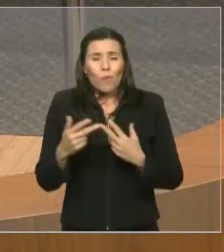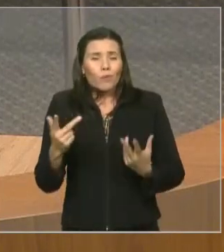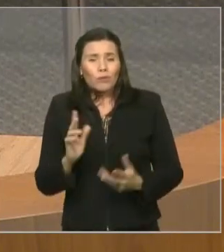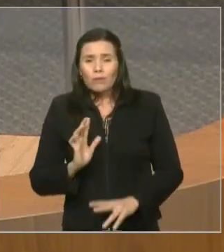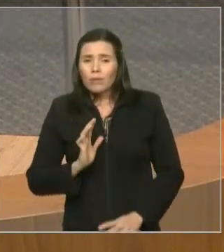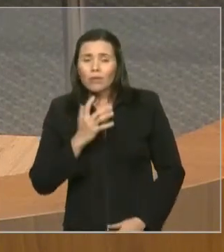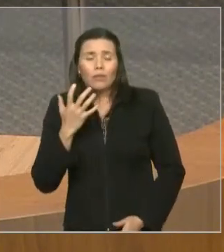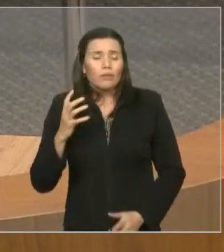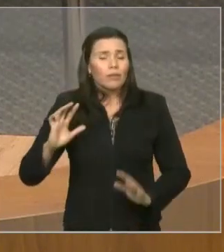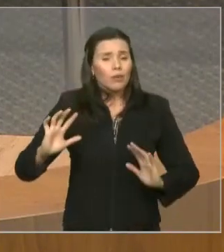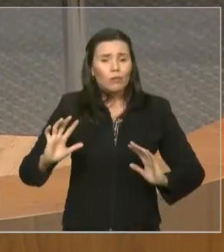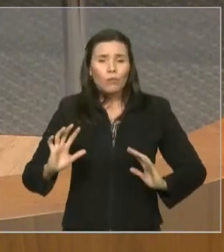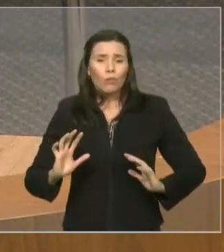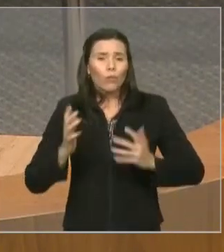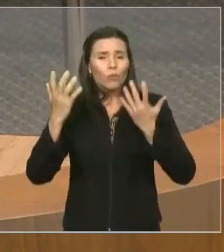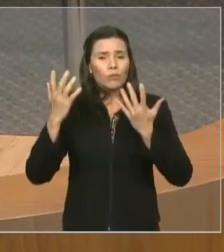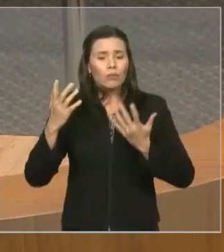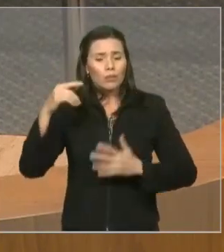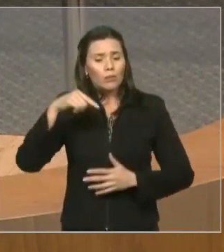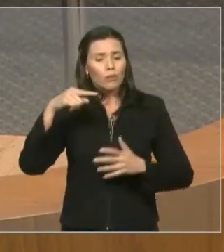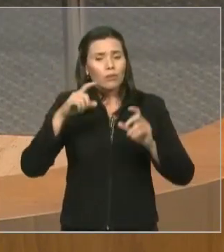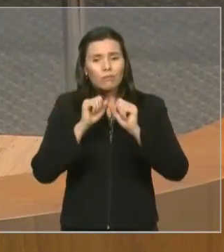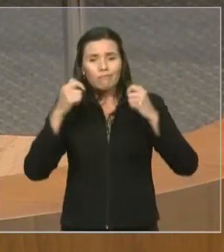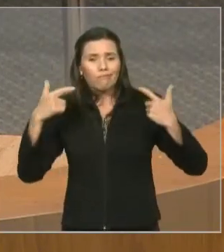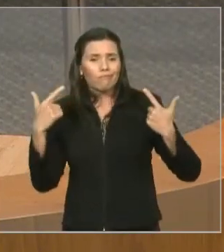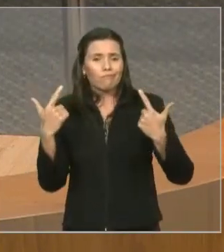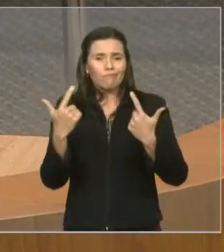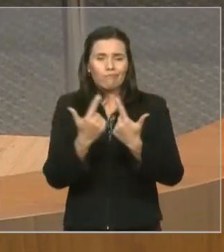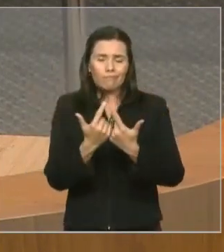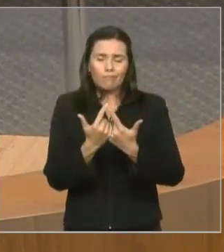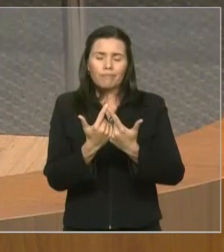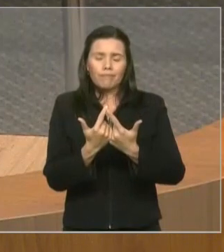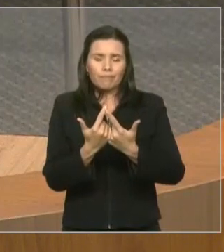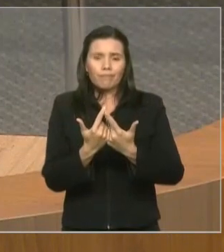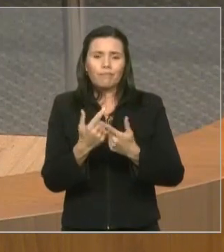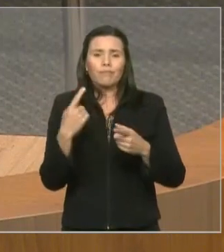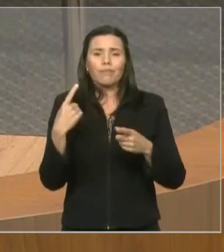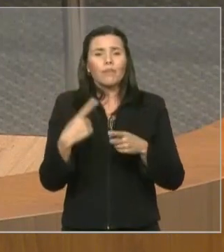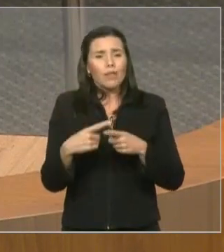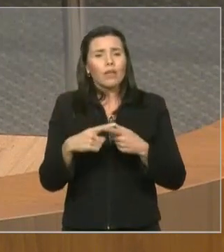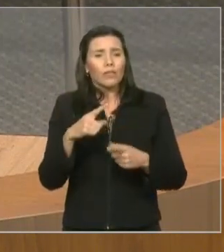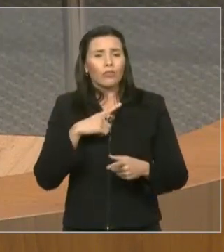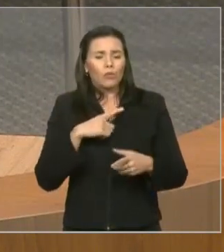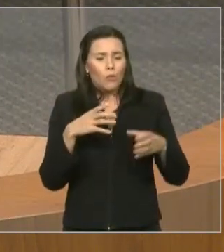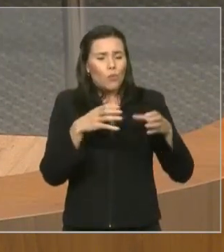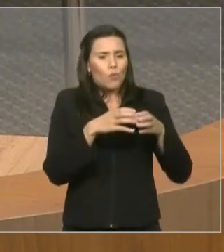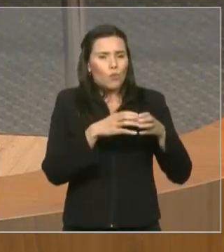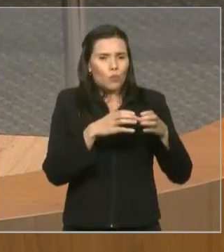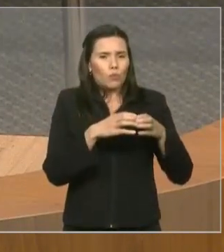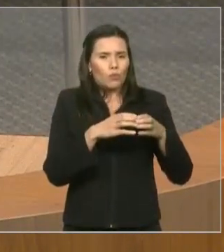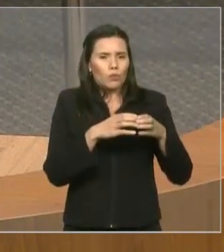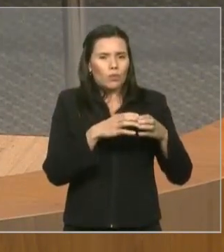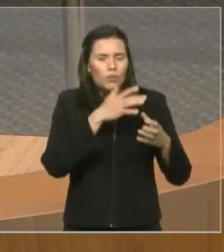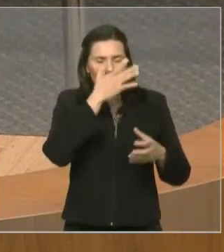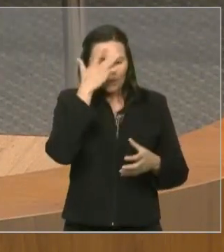Questões. Porque se no Império tinha os conservadores liberais, nós éramos o que?